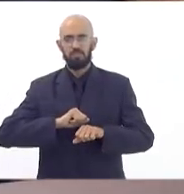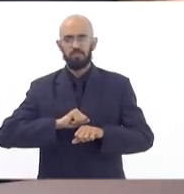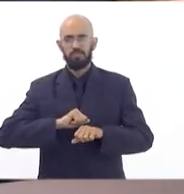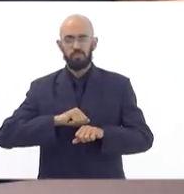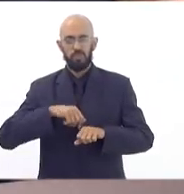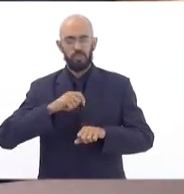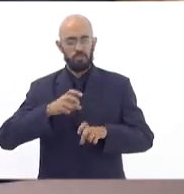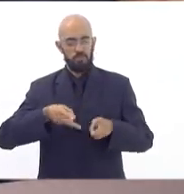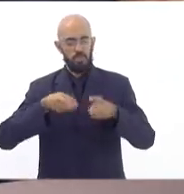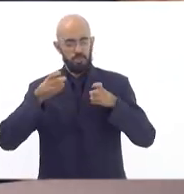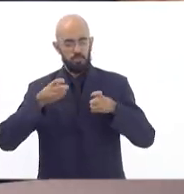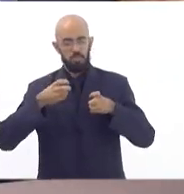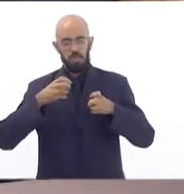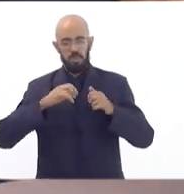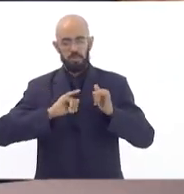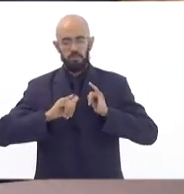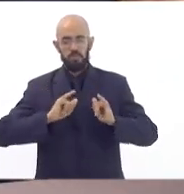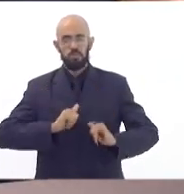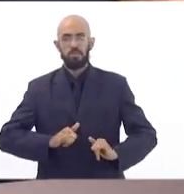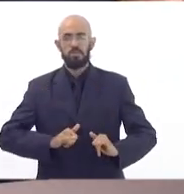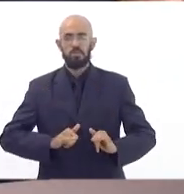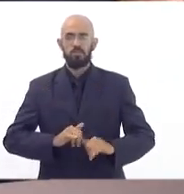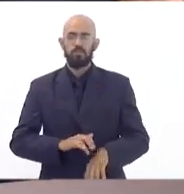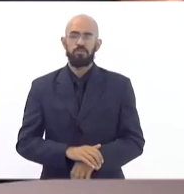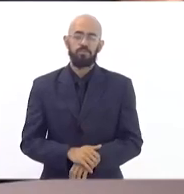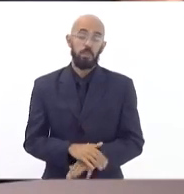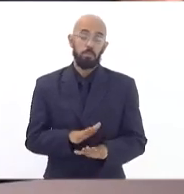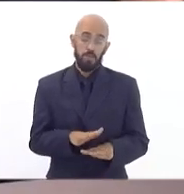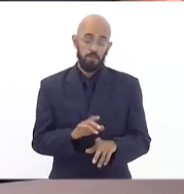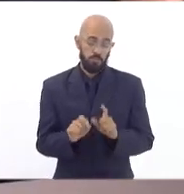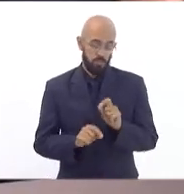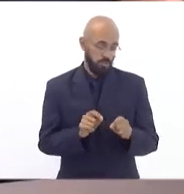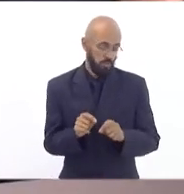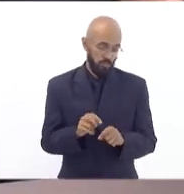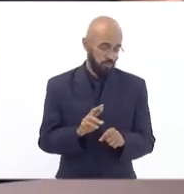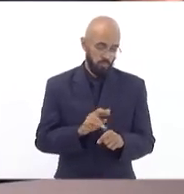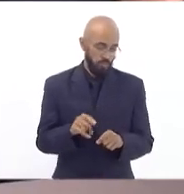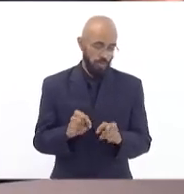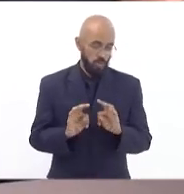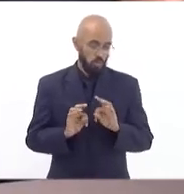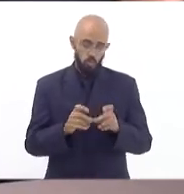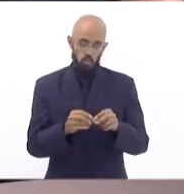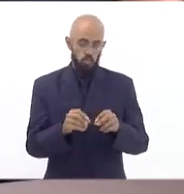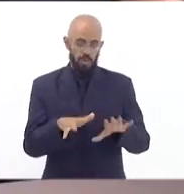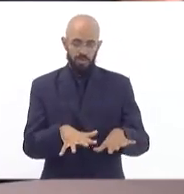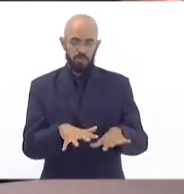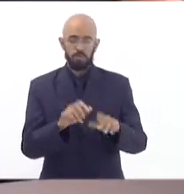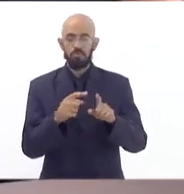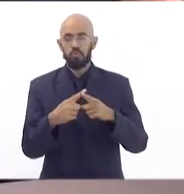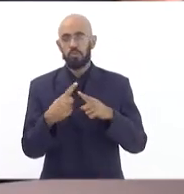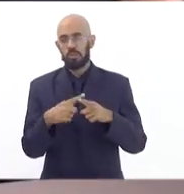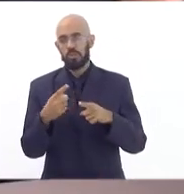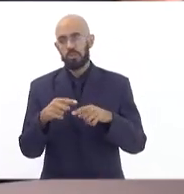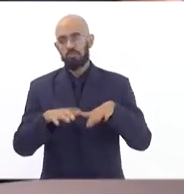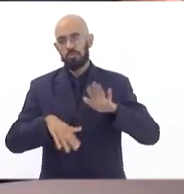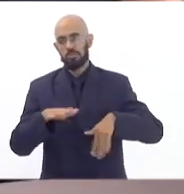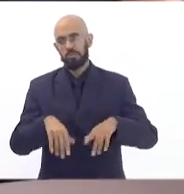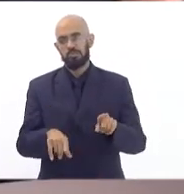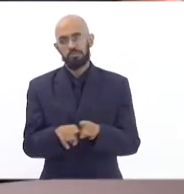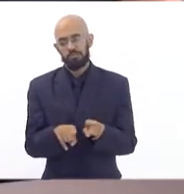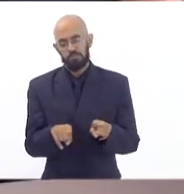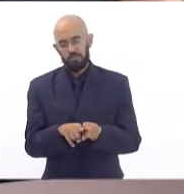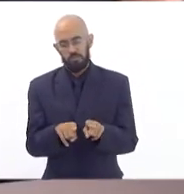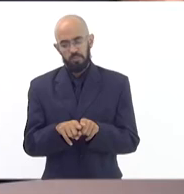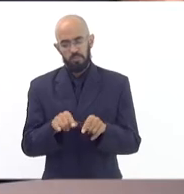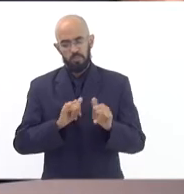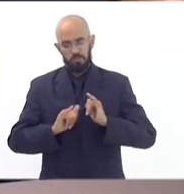visualizar essa informação não significa que isso vai ser a totalidade dos eventos o porquê depende do dessa